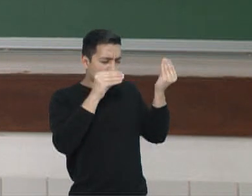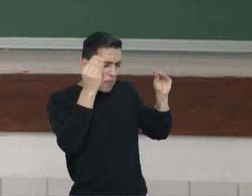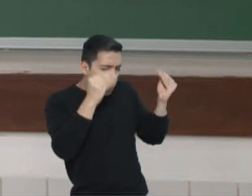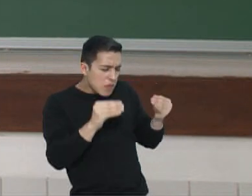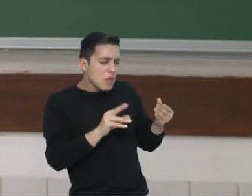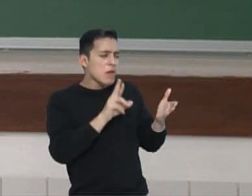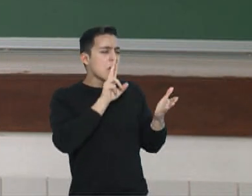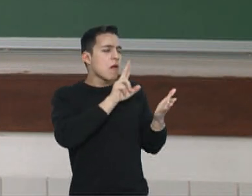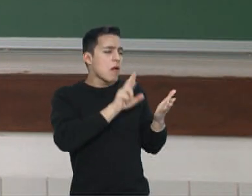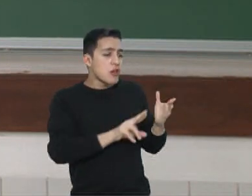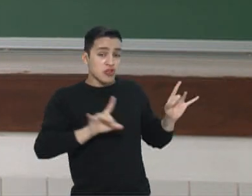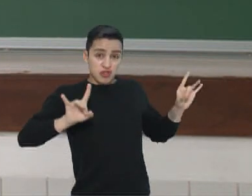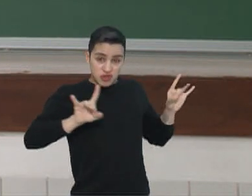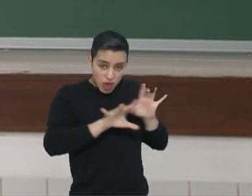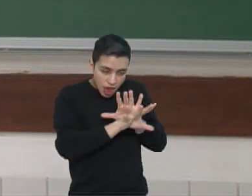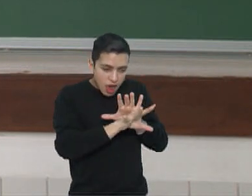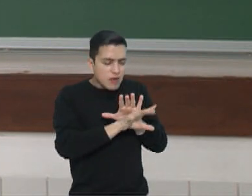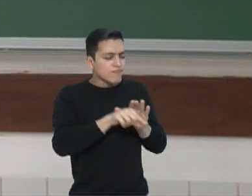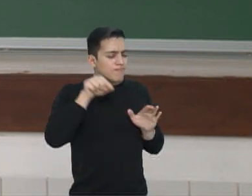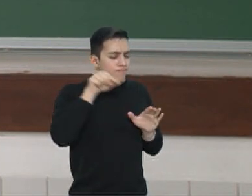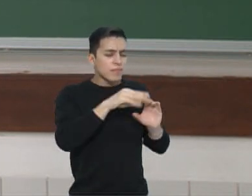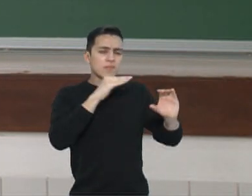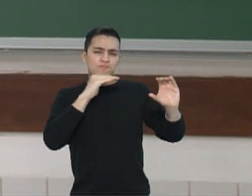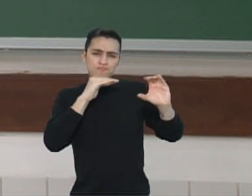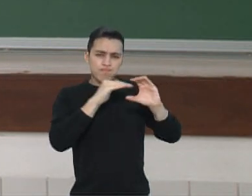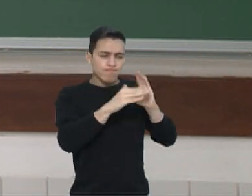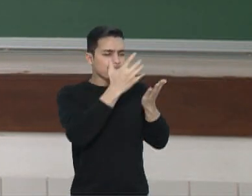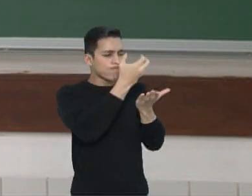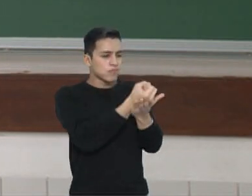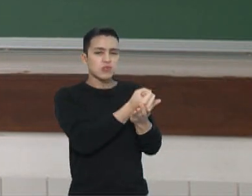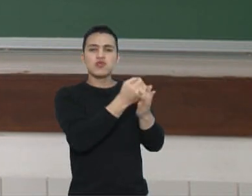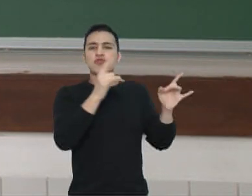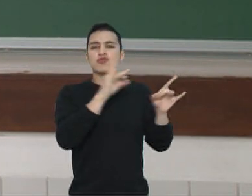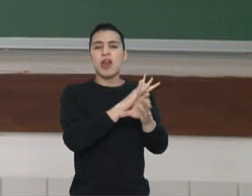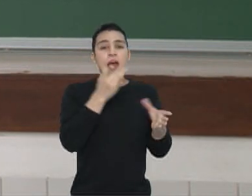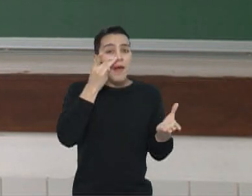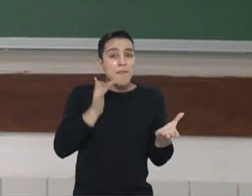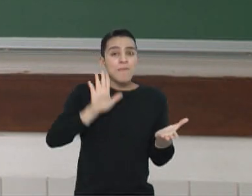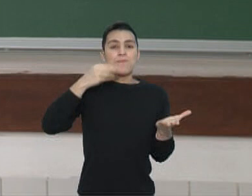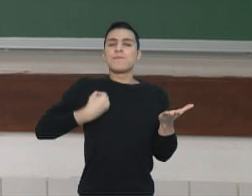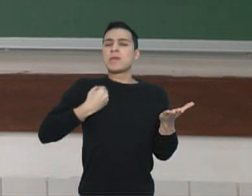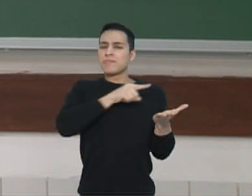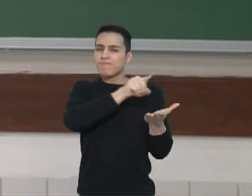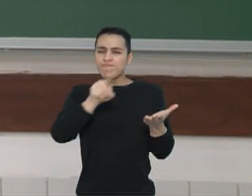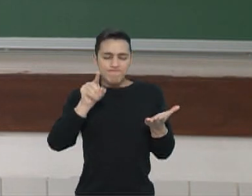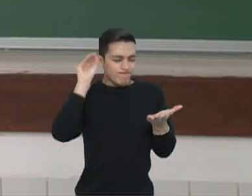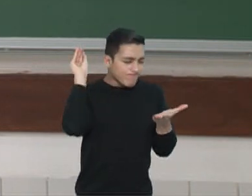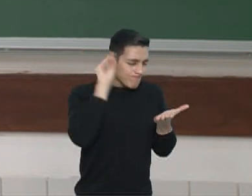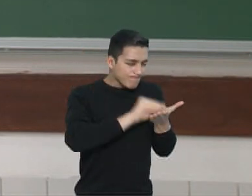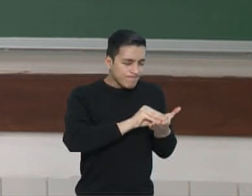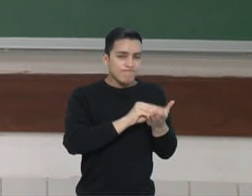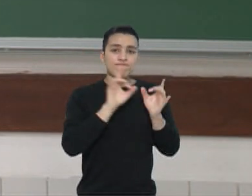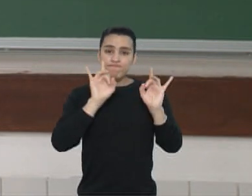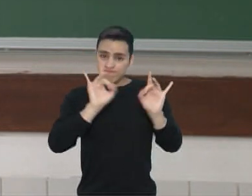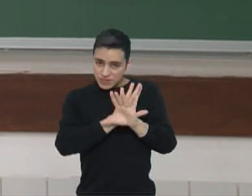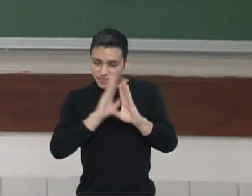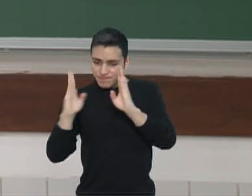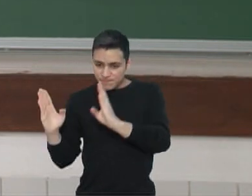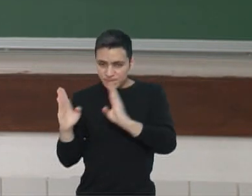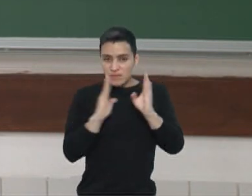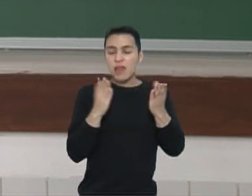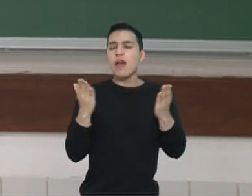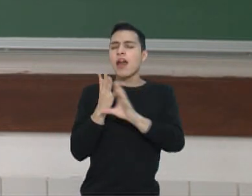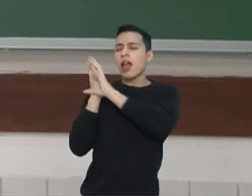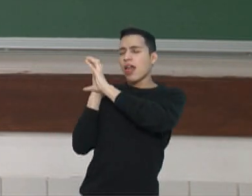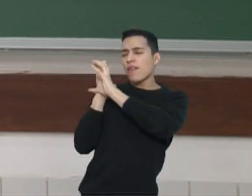formulário, após preencher você clica em enviar, pronto, sua presença estará registrada. Agora nós vamos fazer a revisão